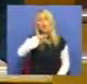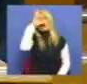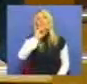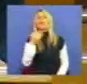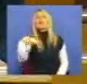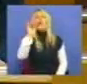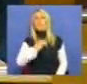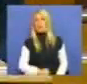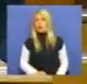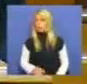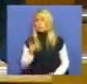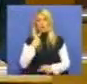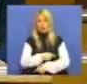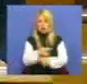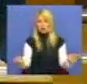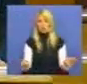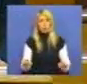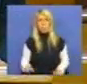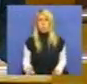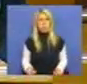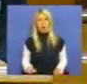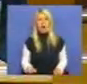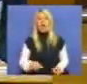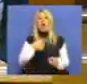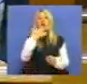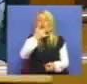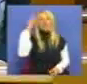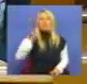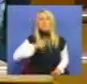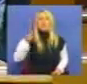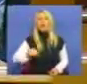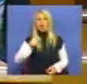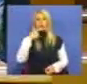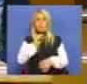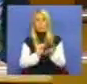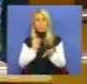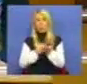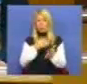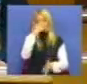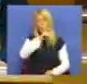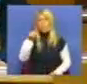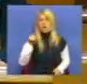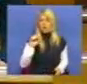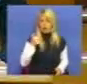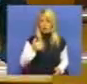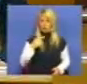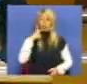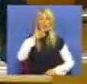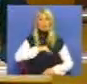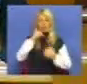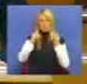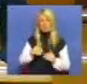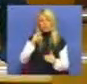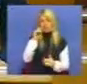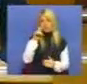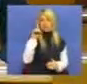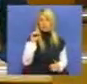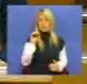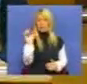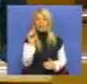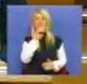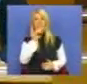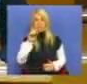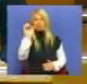Socialista? Não redistribui. 2 milhões de pobres, 1/5 recebe menos de 366 euros como rendimento